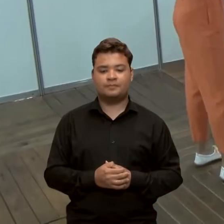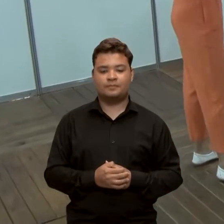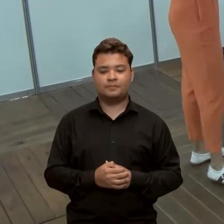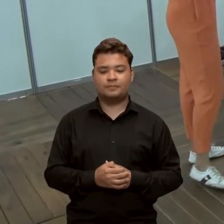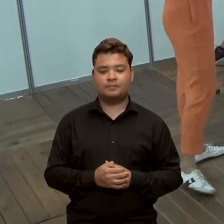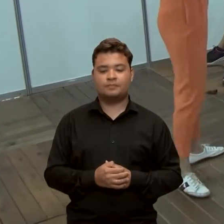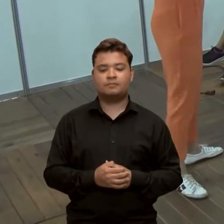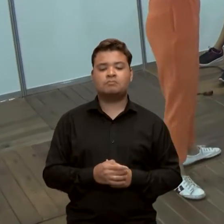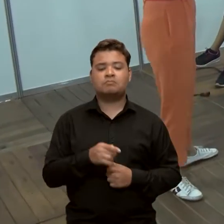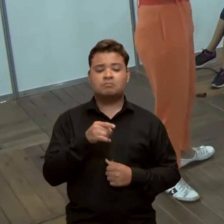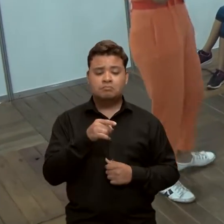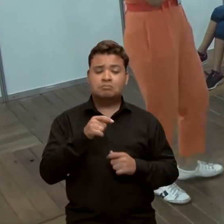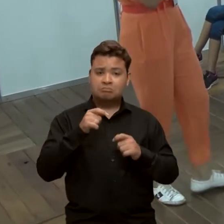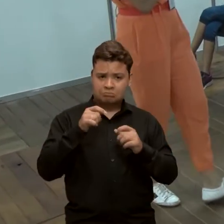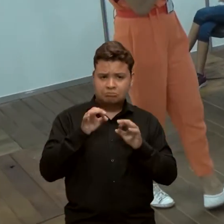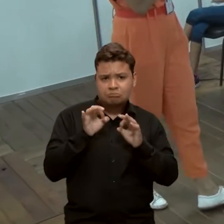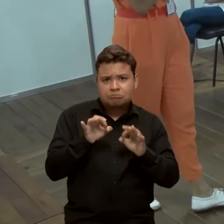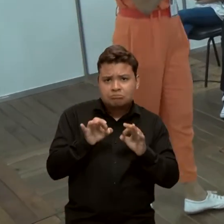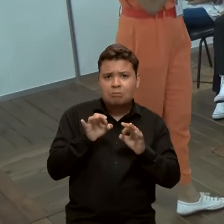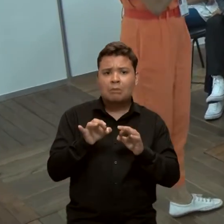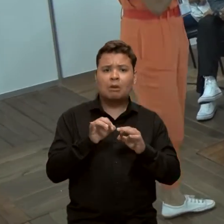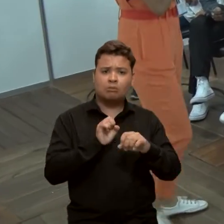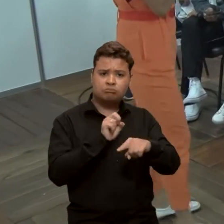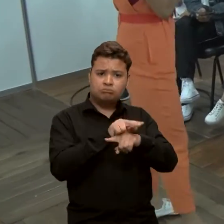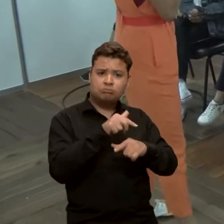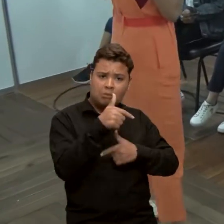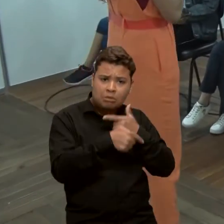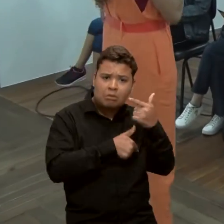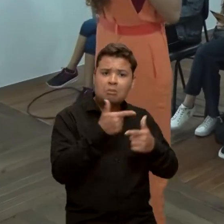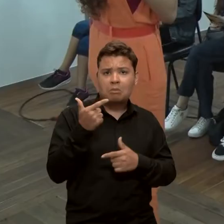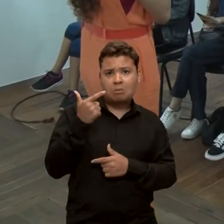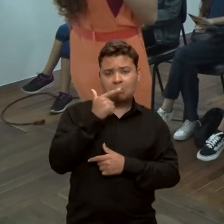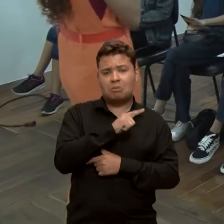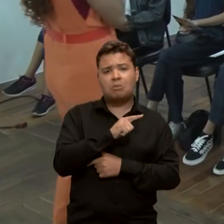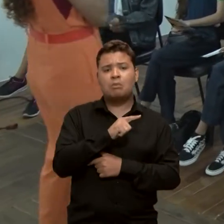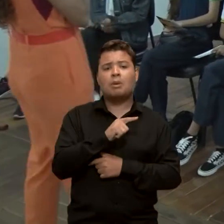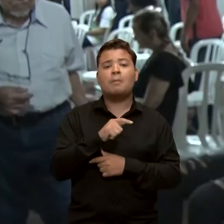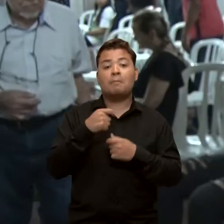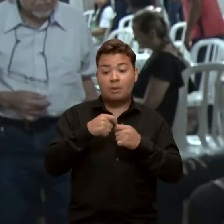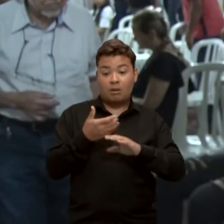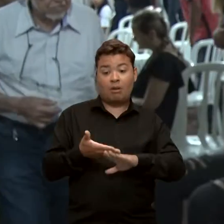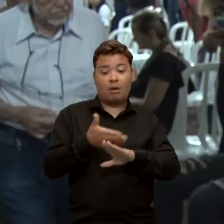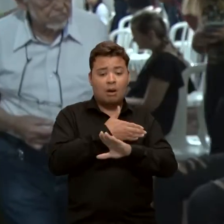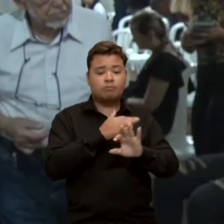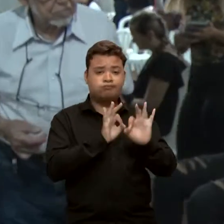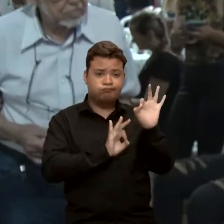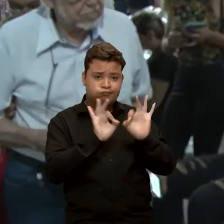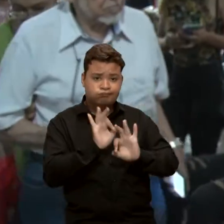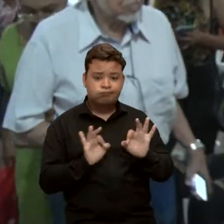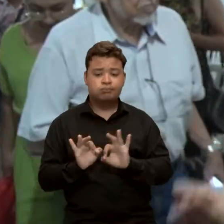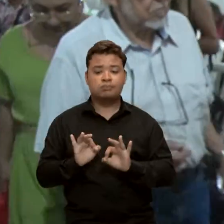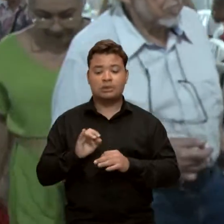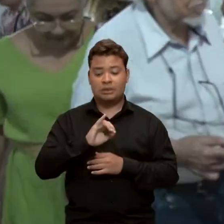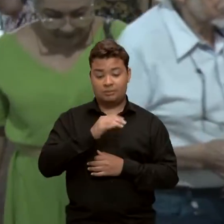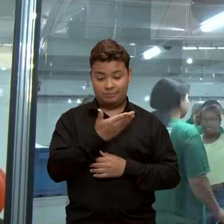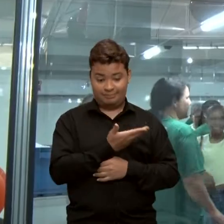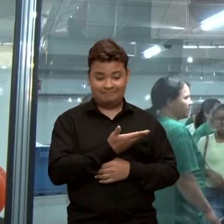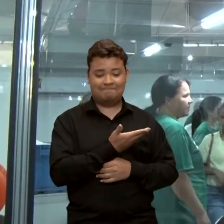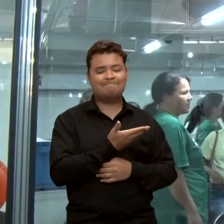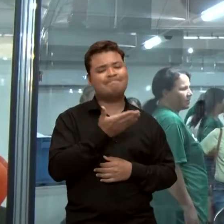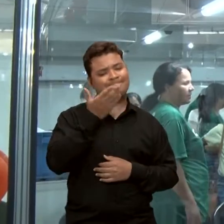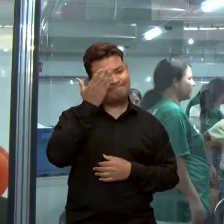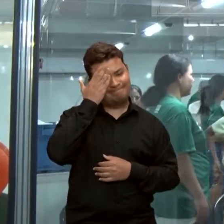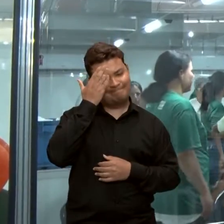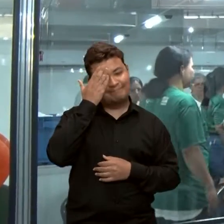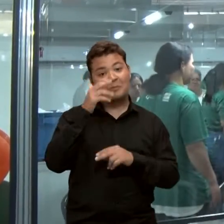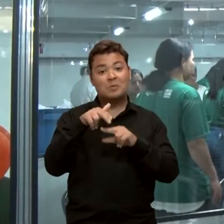Para garantir colocação no mercado de trabalho, é importante se preparar. A Jaqueline sabe disso e vai se